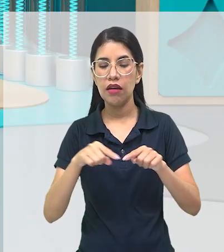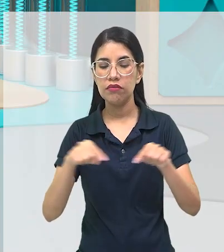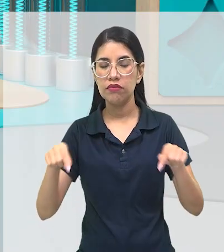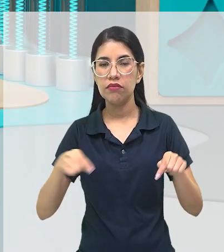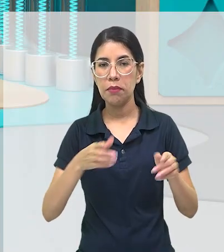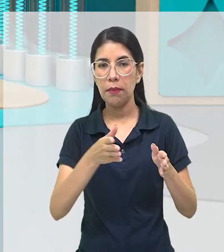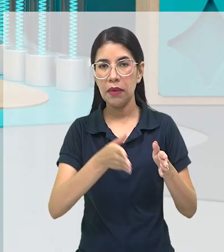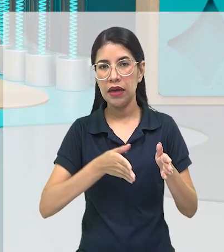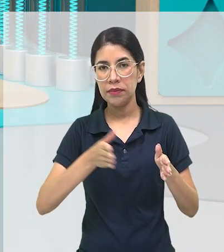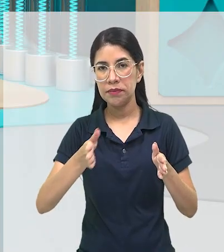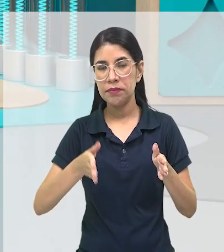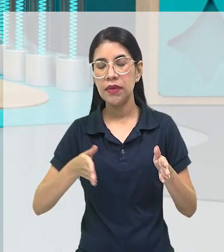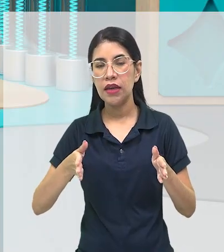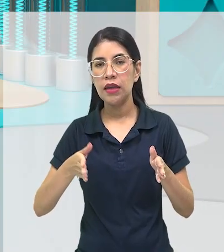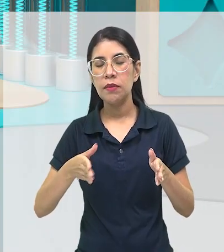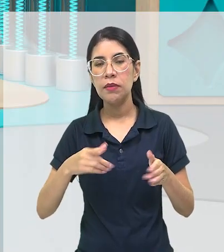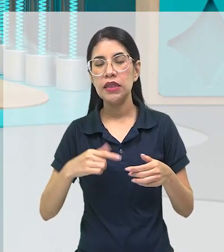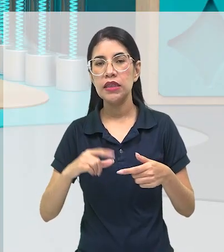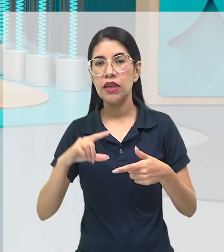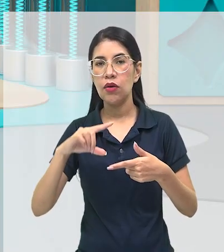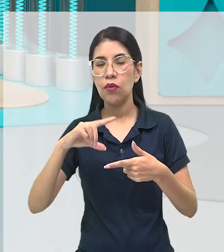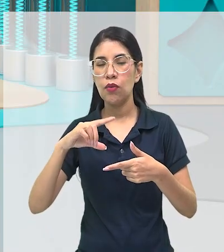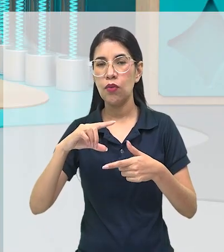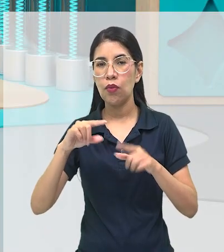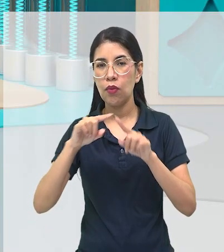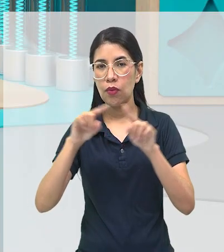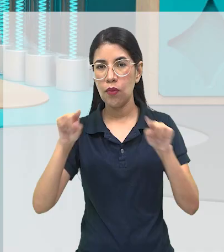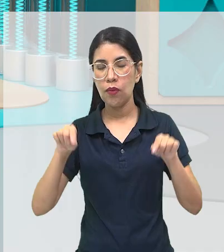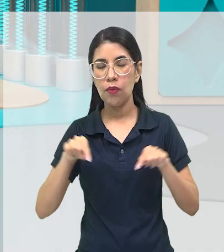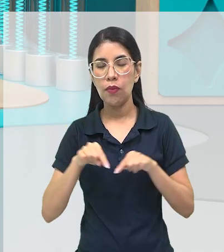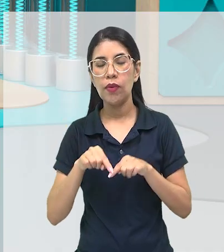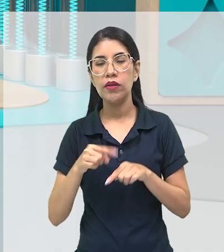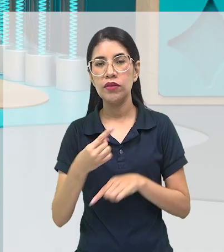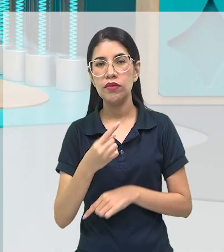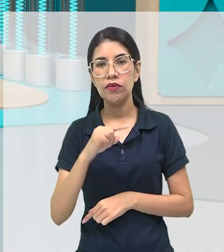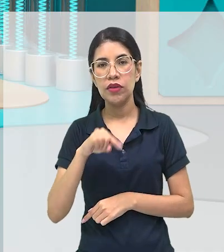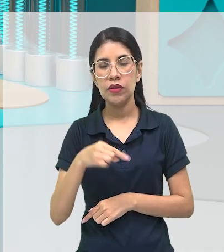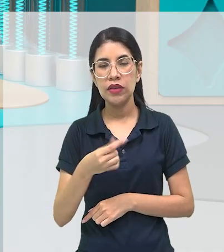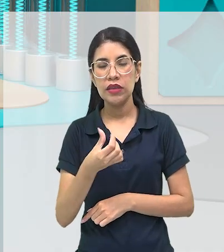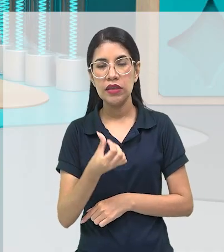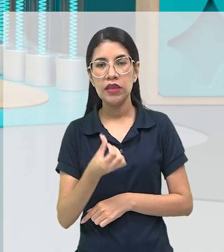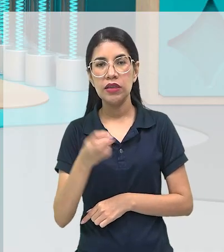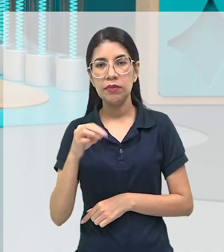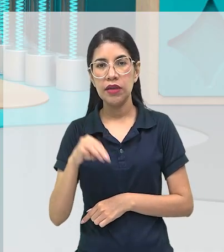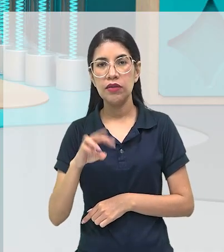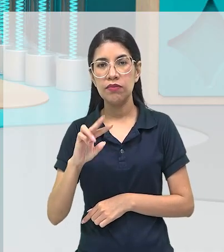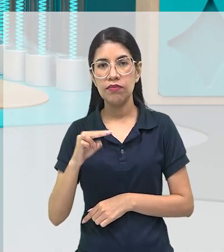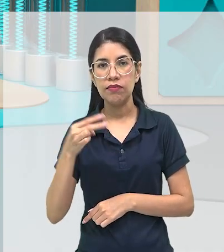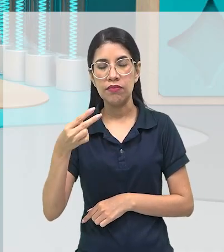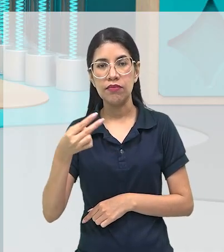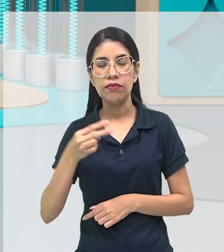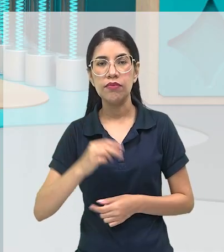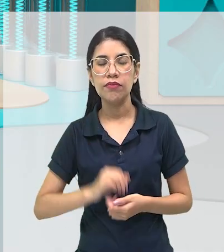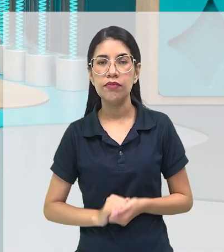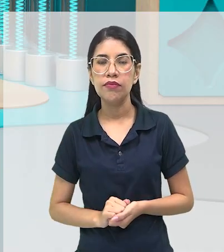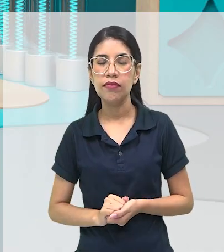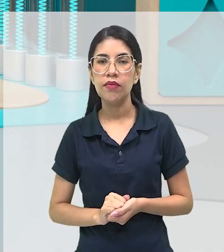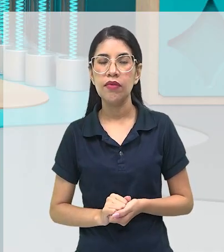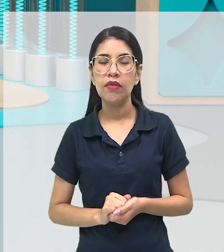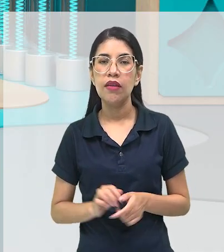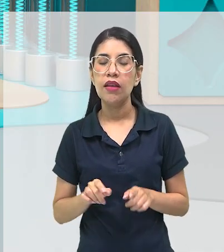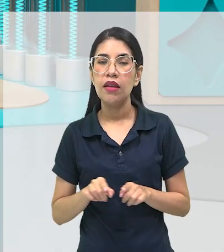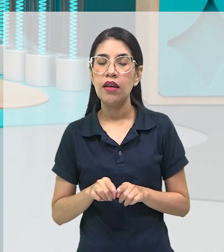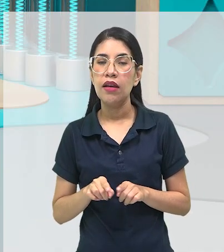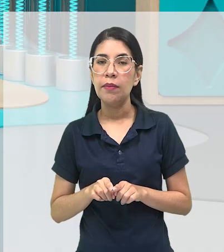deve ser um quadrado perfeito de 1,6 metro por 1,6 metro. As